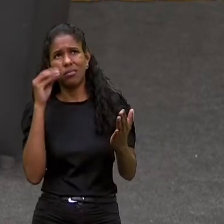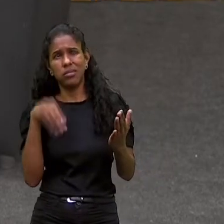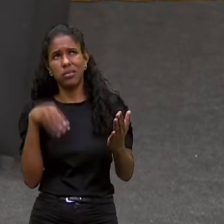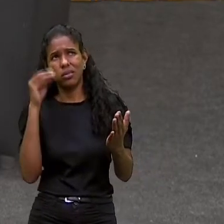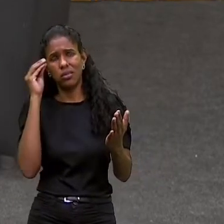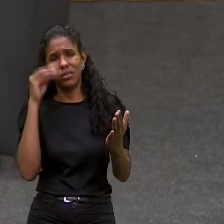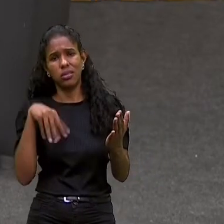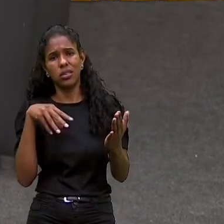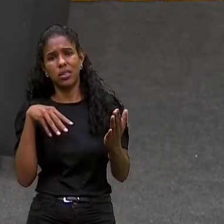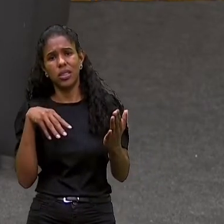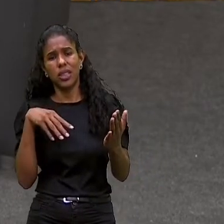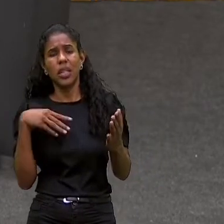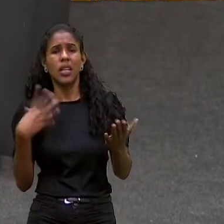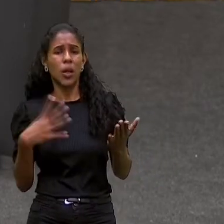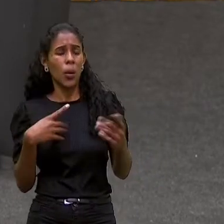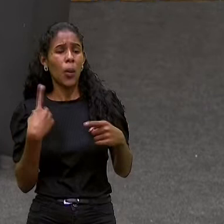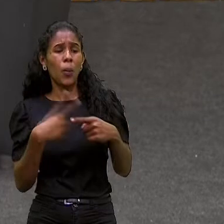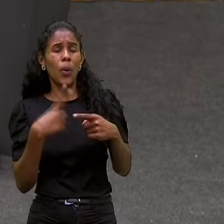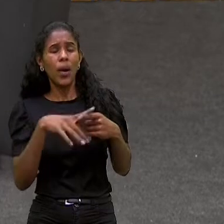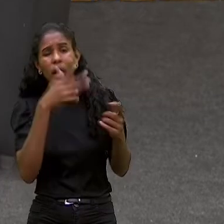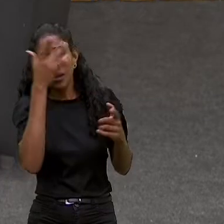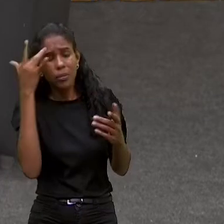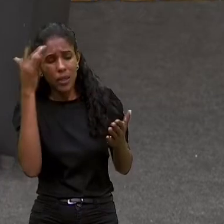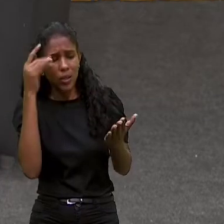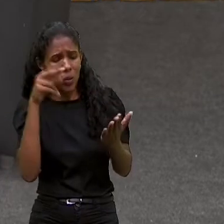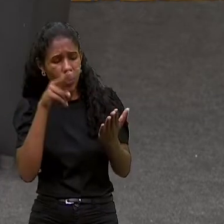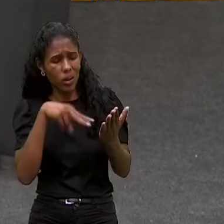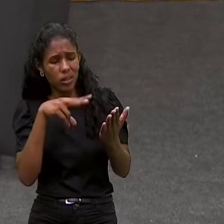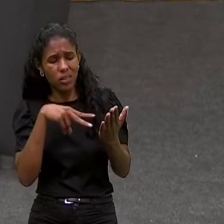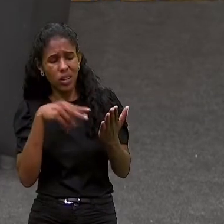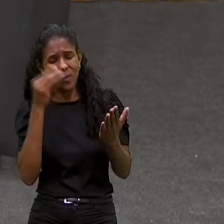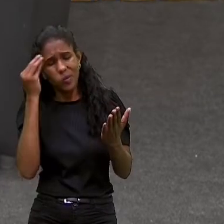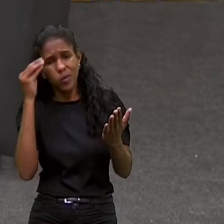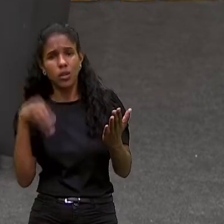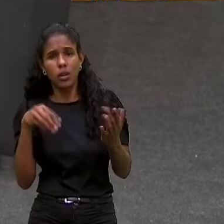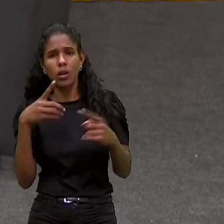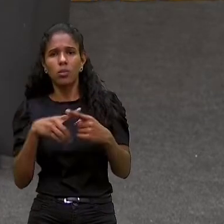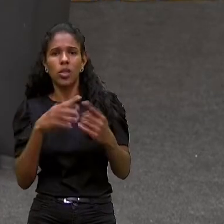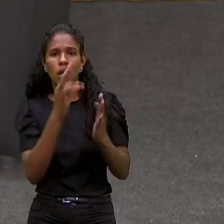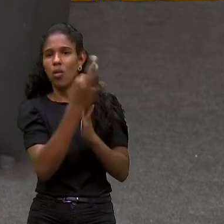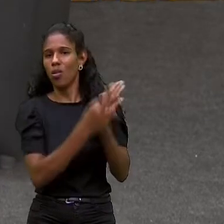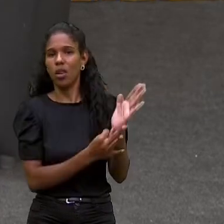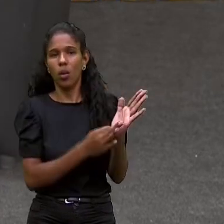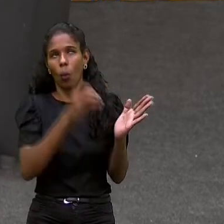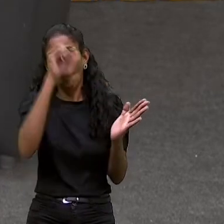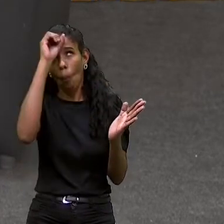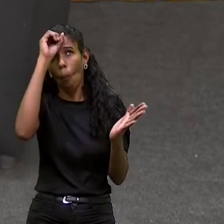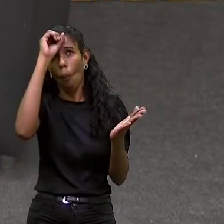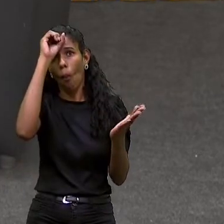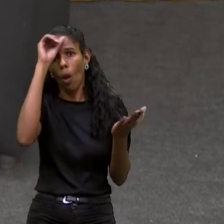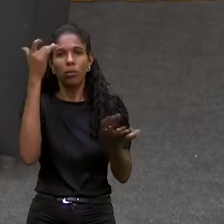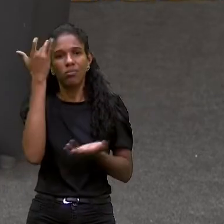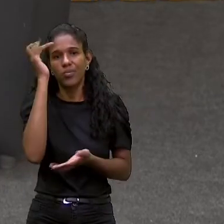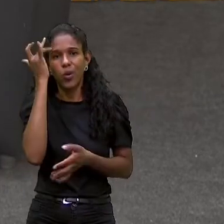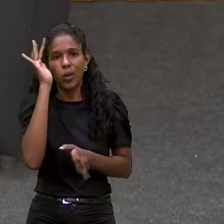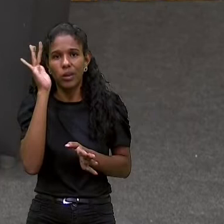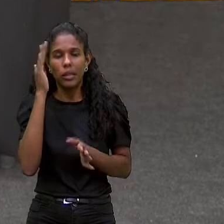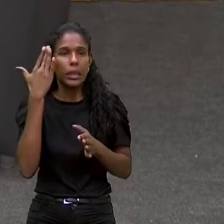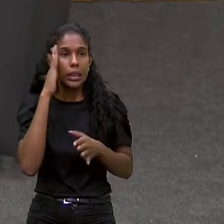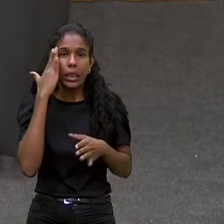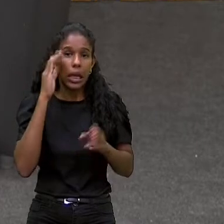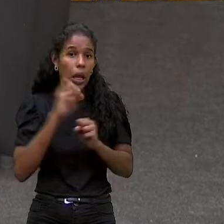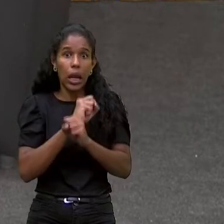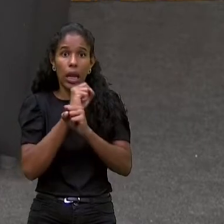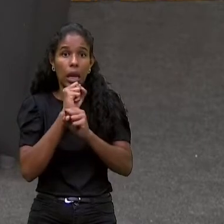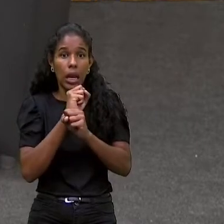mim. Então, tem duas coisas interessantes que você deve prestar atenção na leitura, ou no aprendizado, ou no ato de aprender.